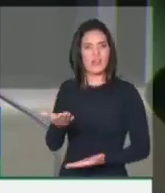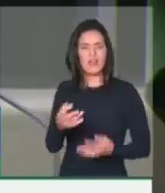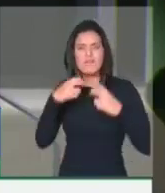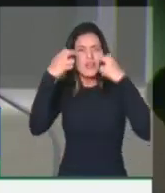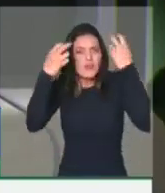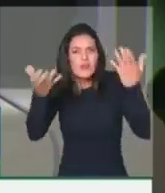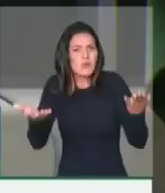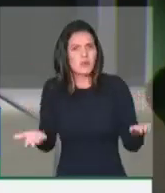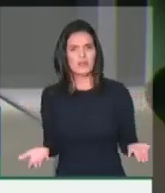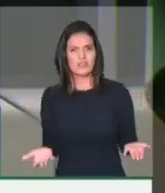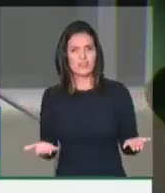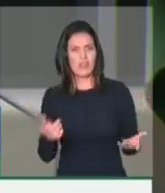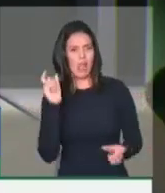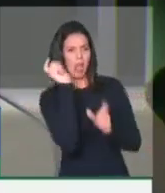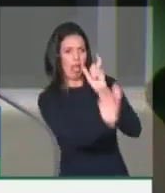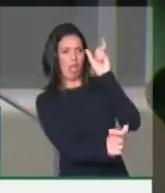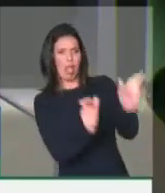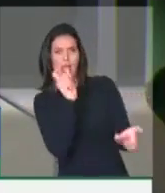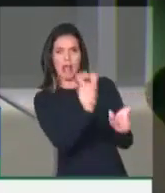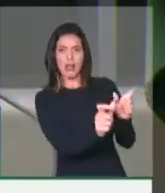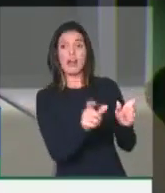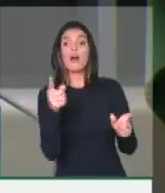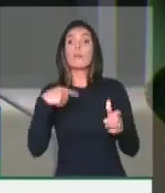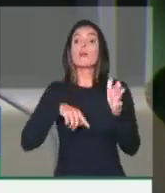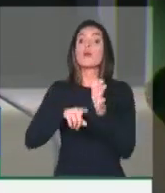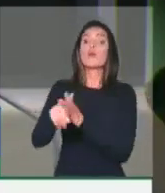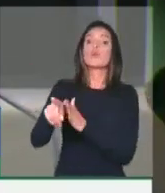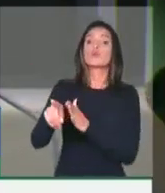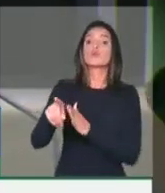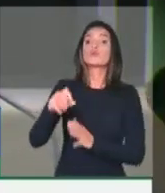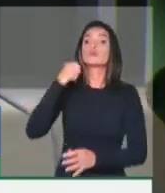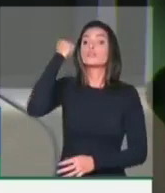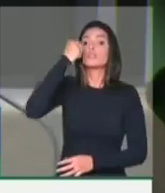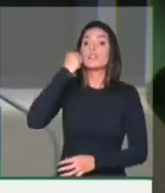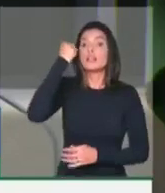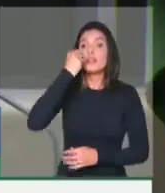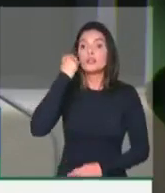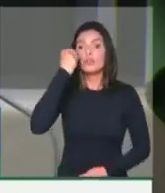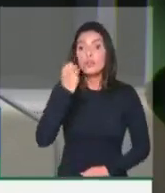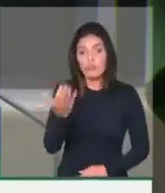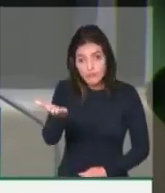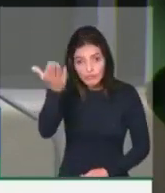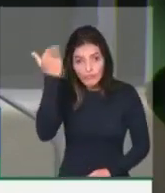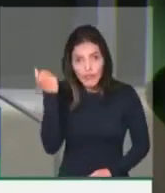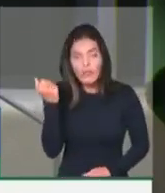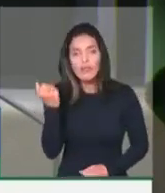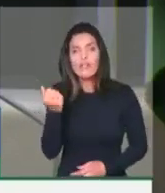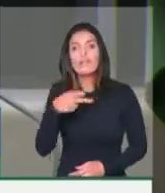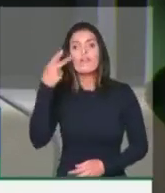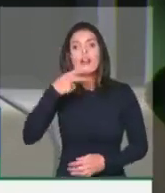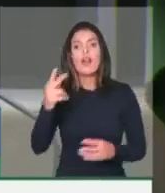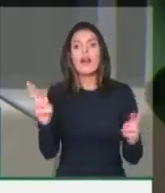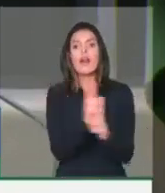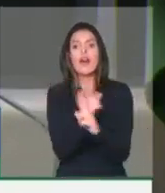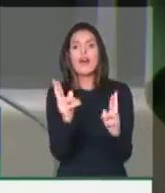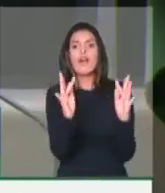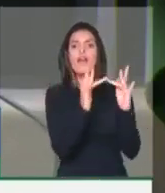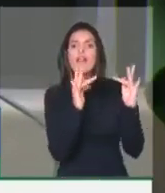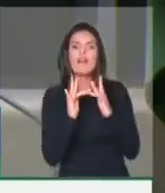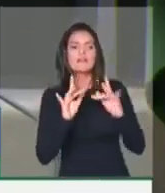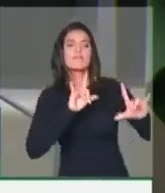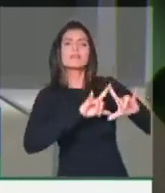Agora, eu aproveito e pergunto para o 01, senador da República, que vem aqui falar sobre a sua relação com as milícias.